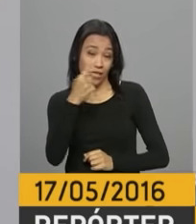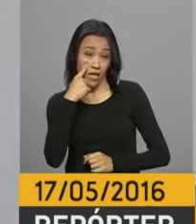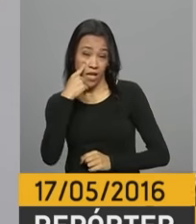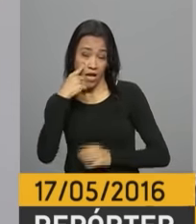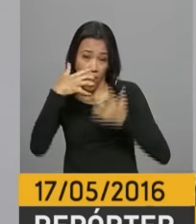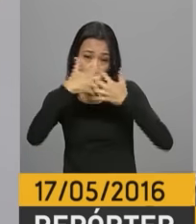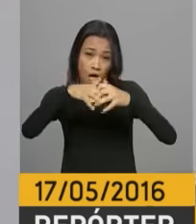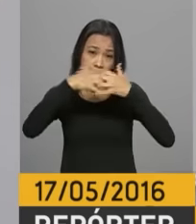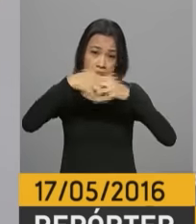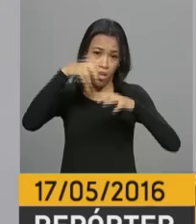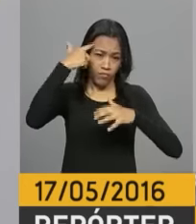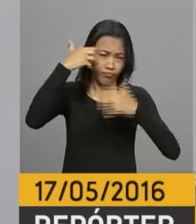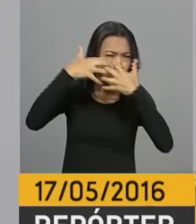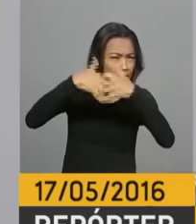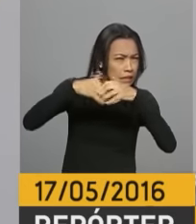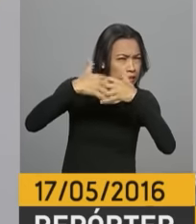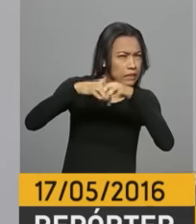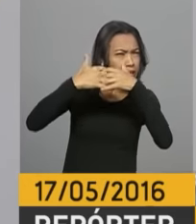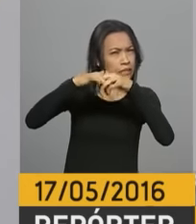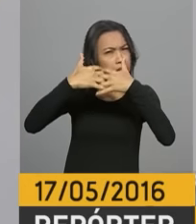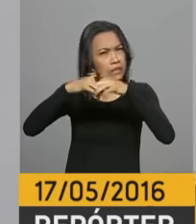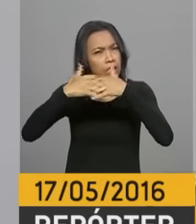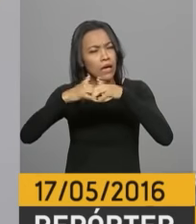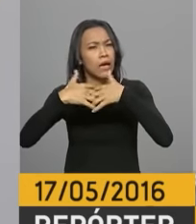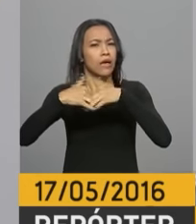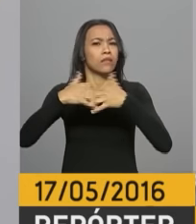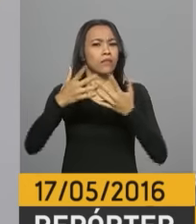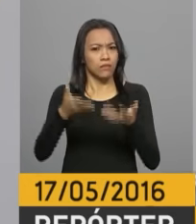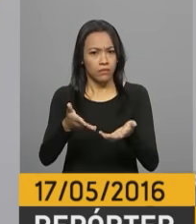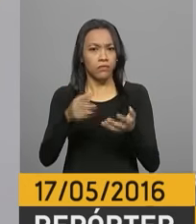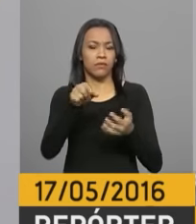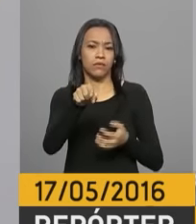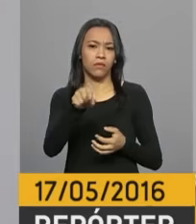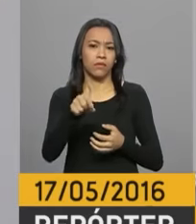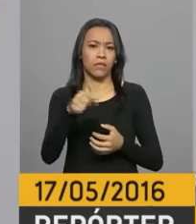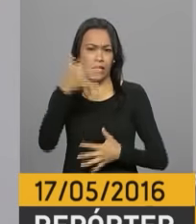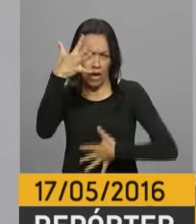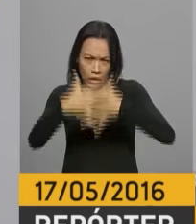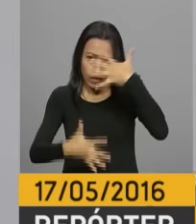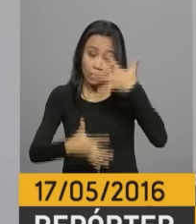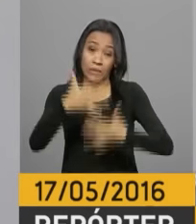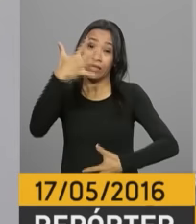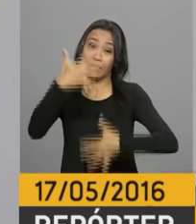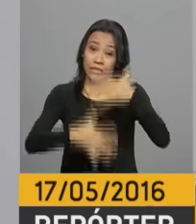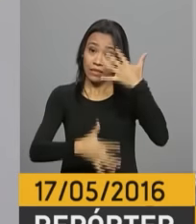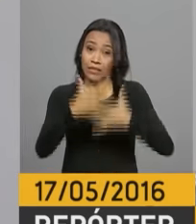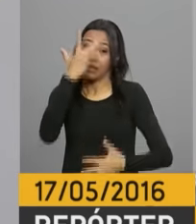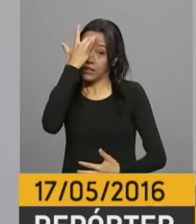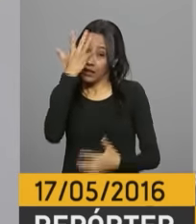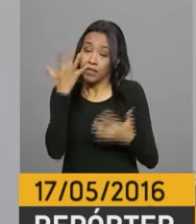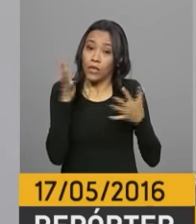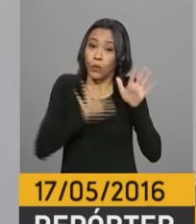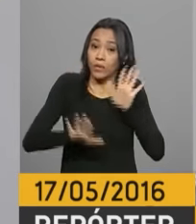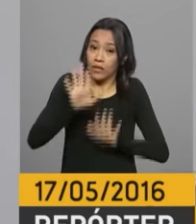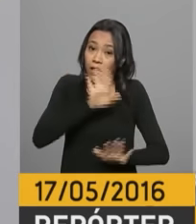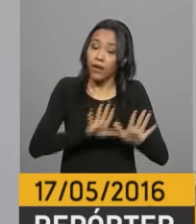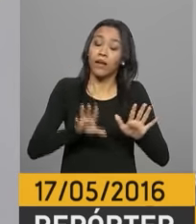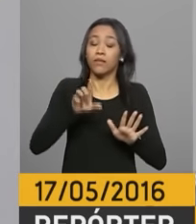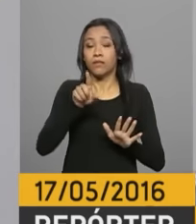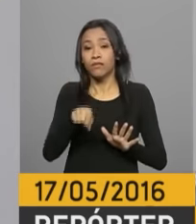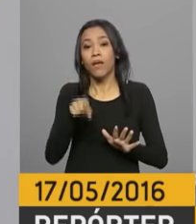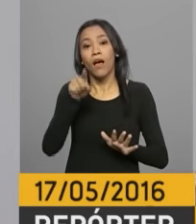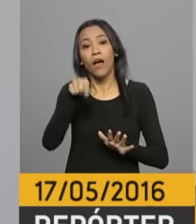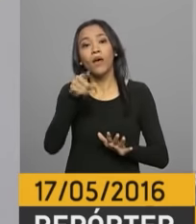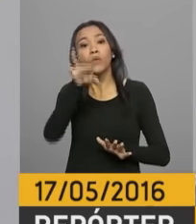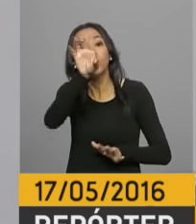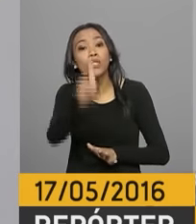das questões mais profundas e mais complexas que precisam ser analisadas com cuidado é o que caracteriza exatamente